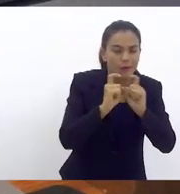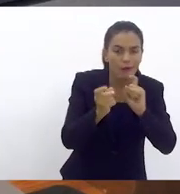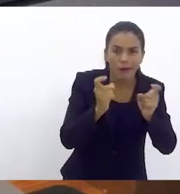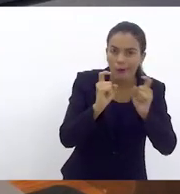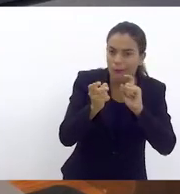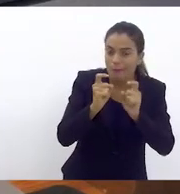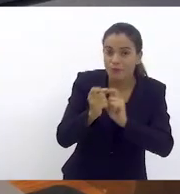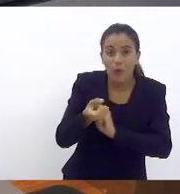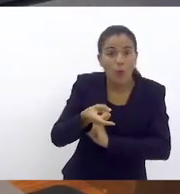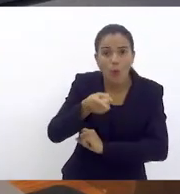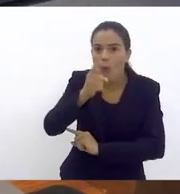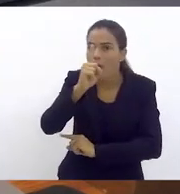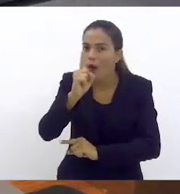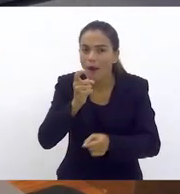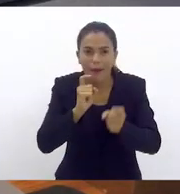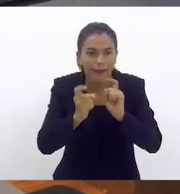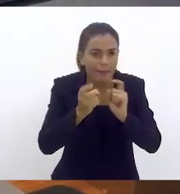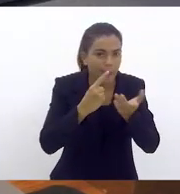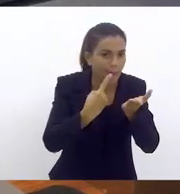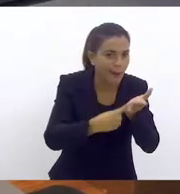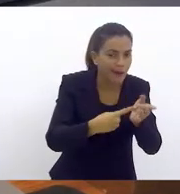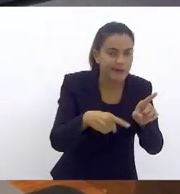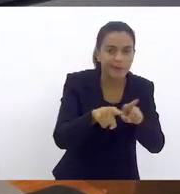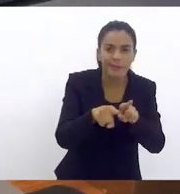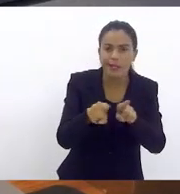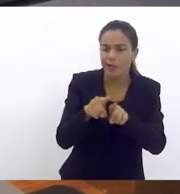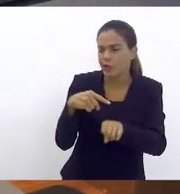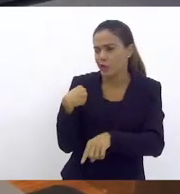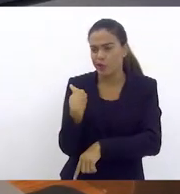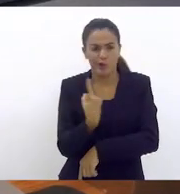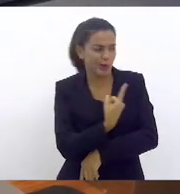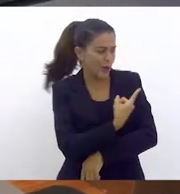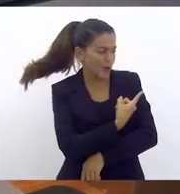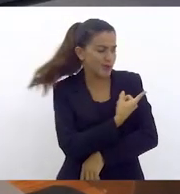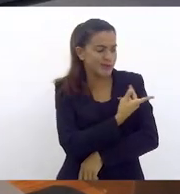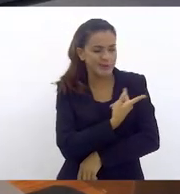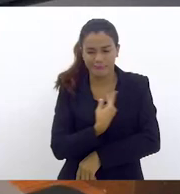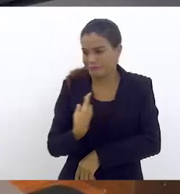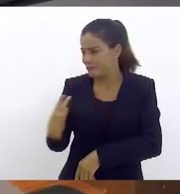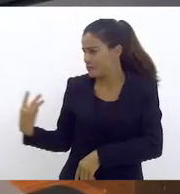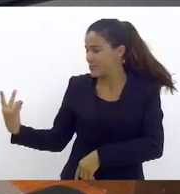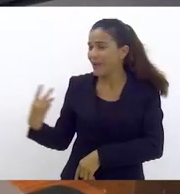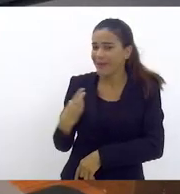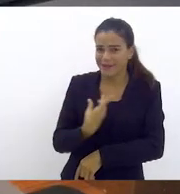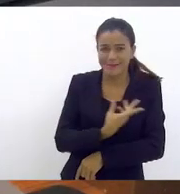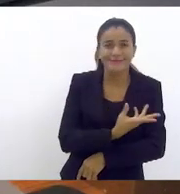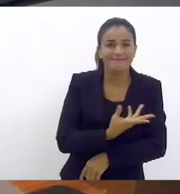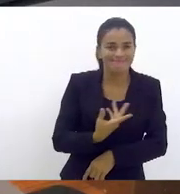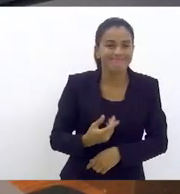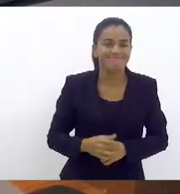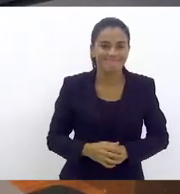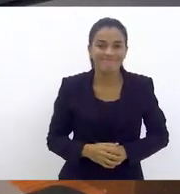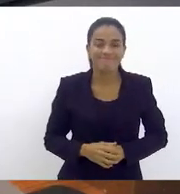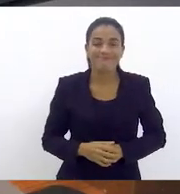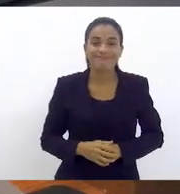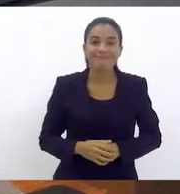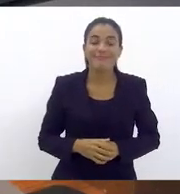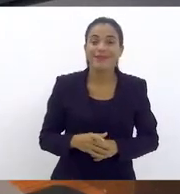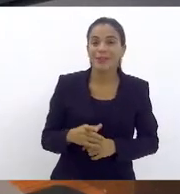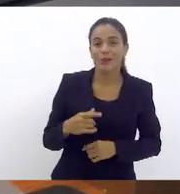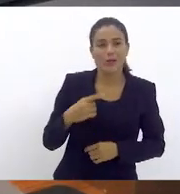às 13 horas a deputada Marta Rocha todas aqui a gente tem se dividindo muito o nosso querido